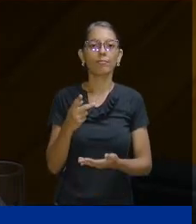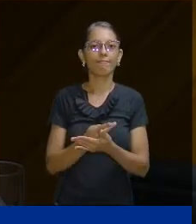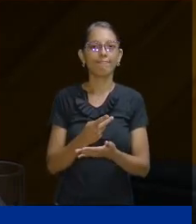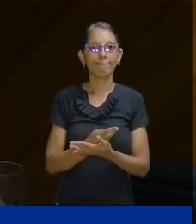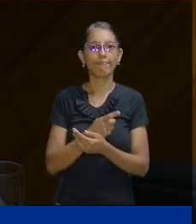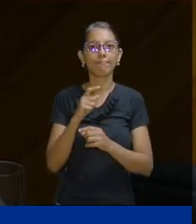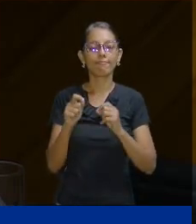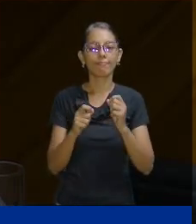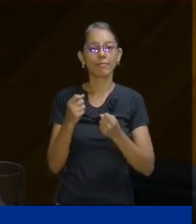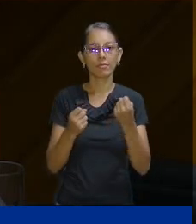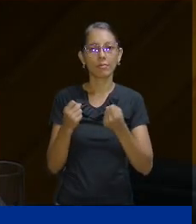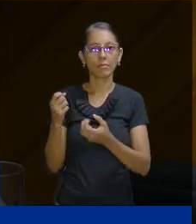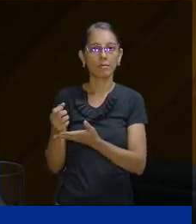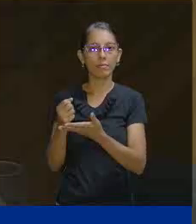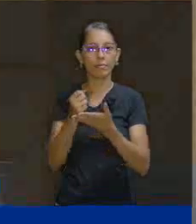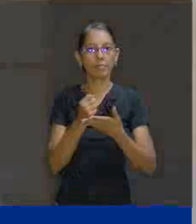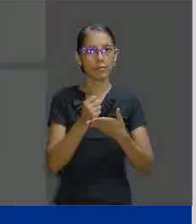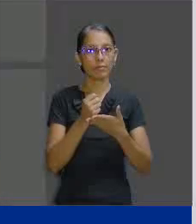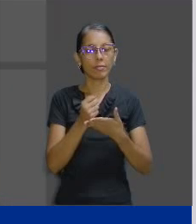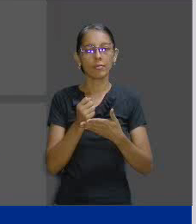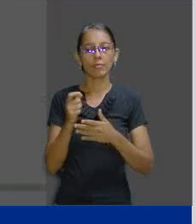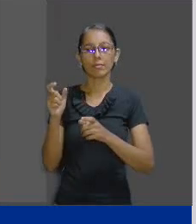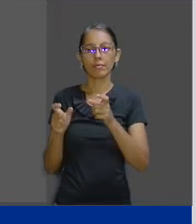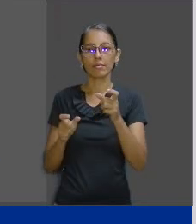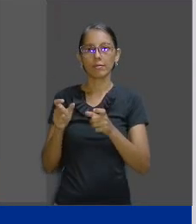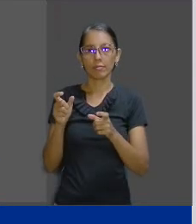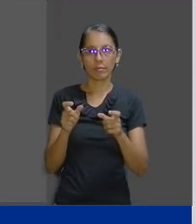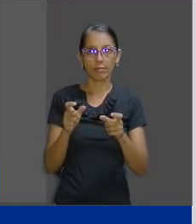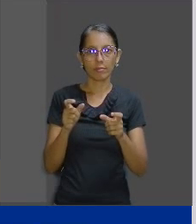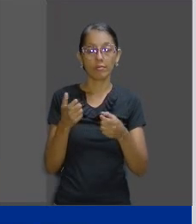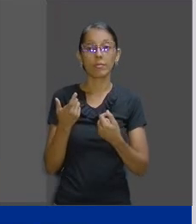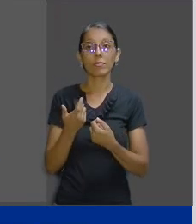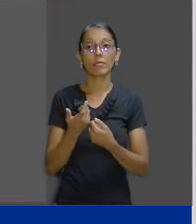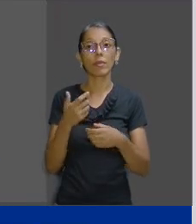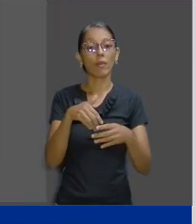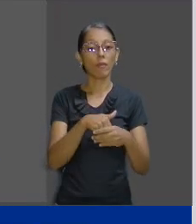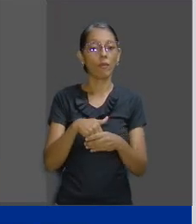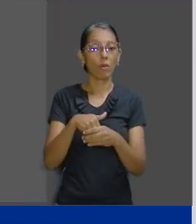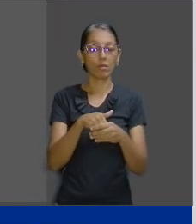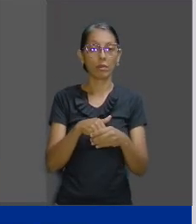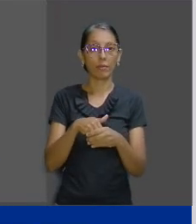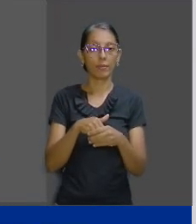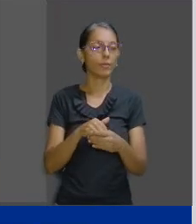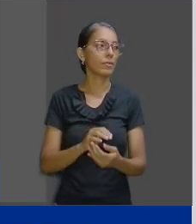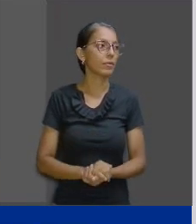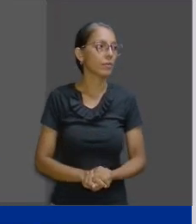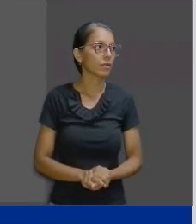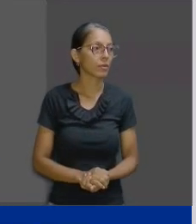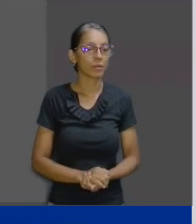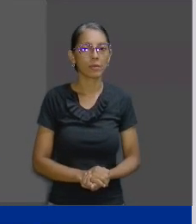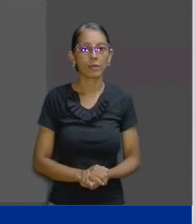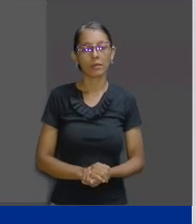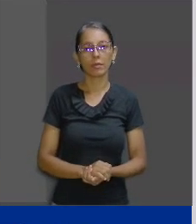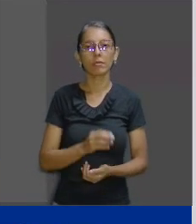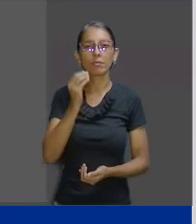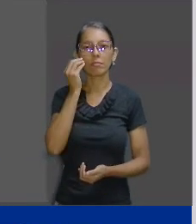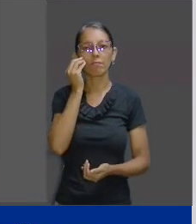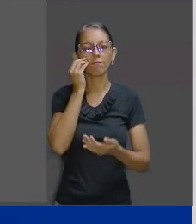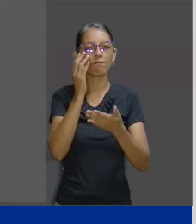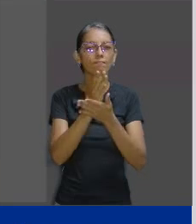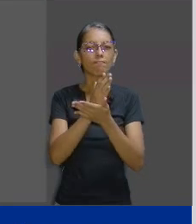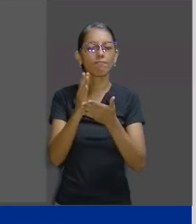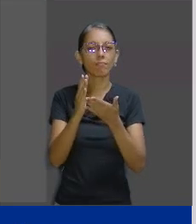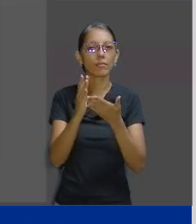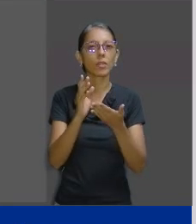de eleitores. Eu pedi para que a área técnica colocasse à disposição de Vossas Excelências algumas mensagens que são